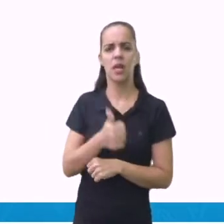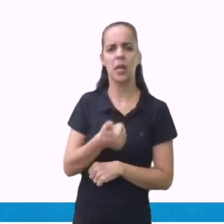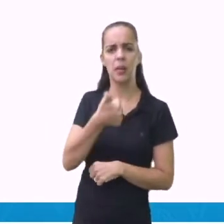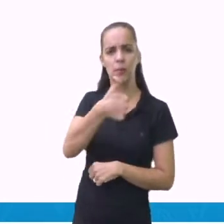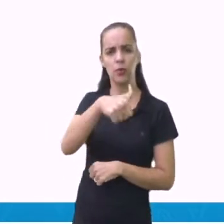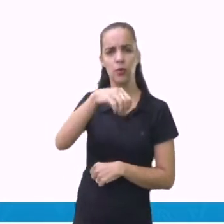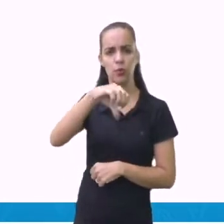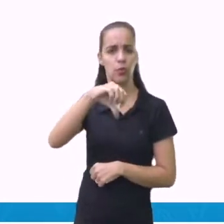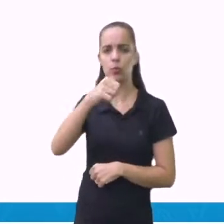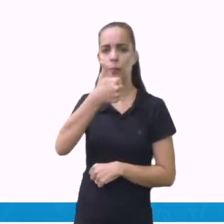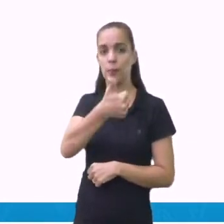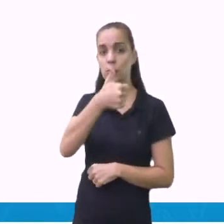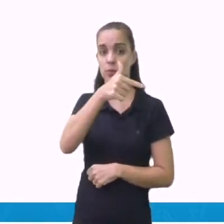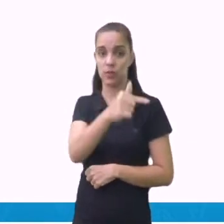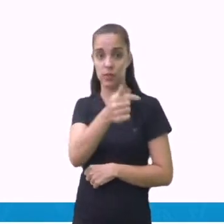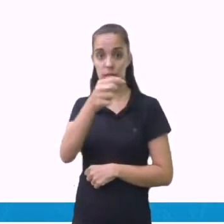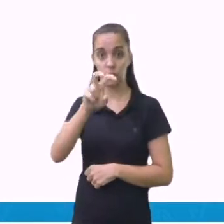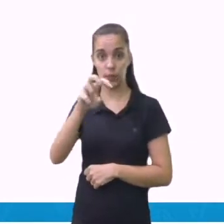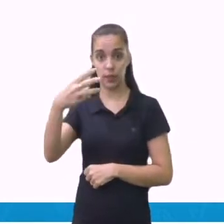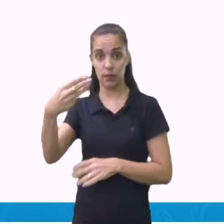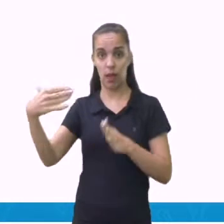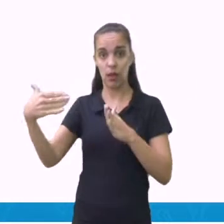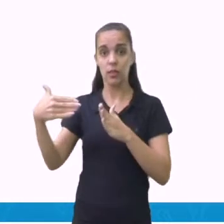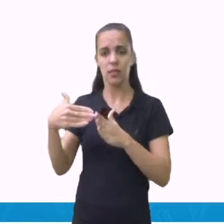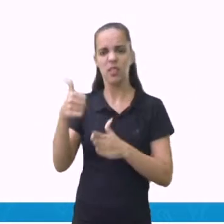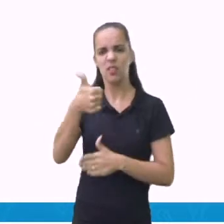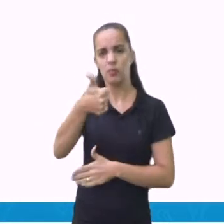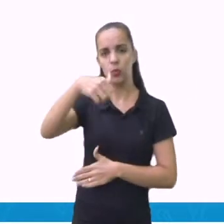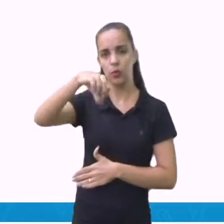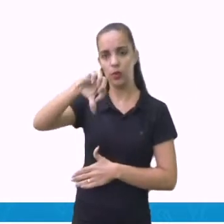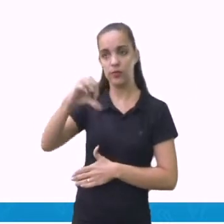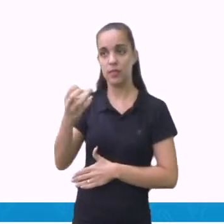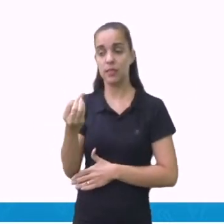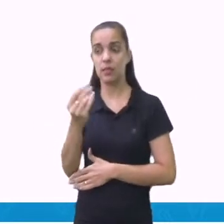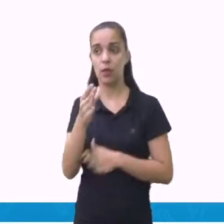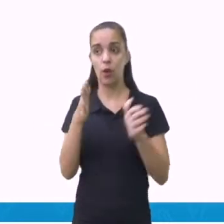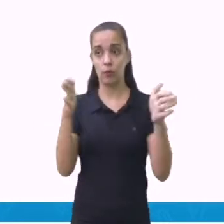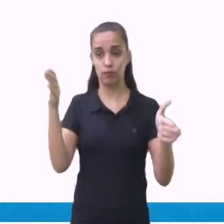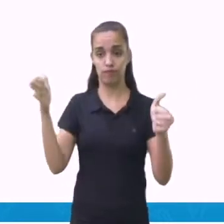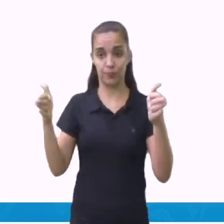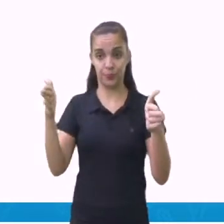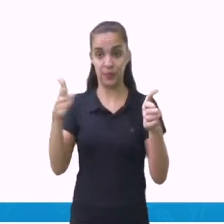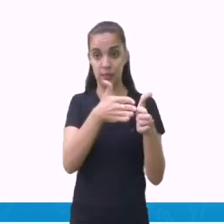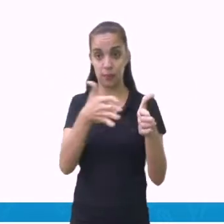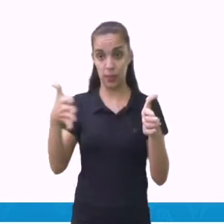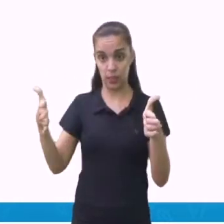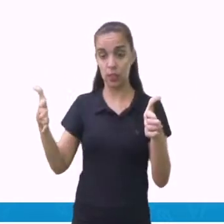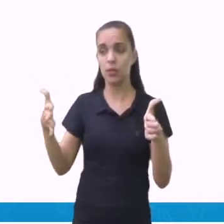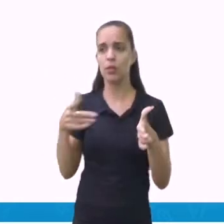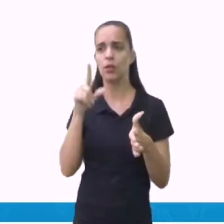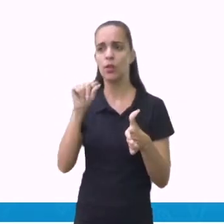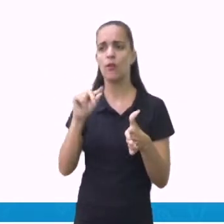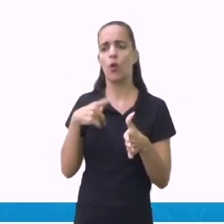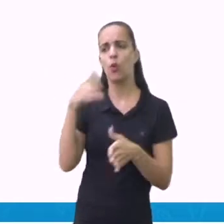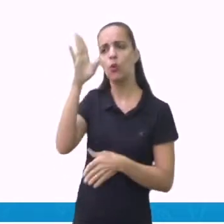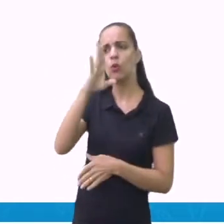e 1960. Por quê? Porque nessa época o Rio de Janeiro